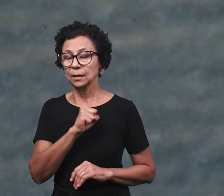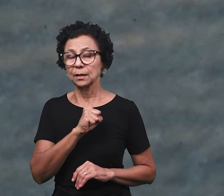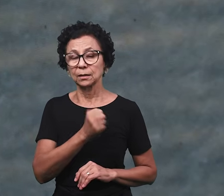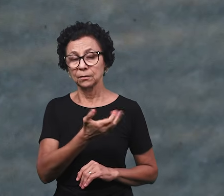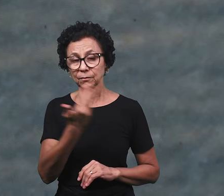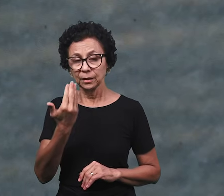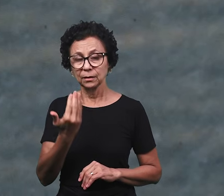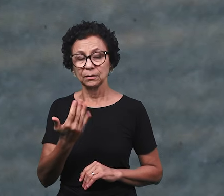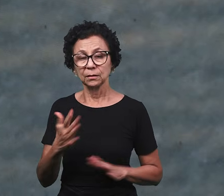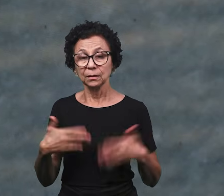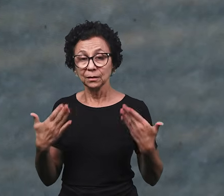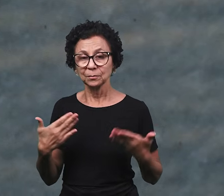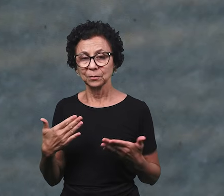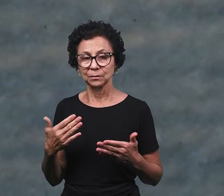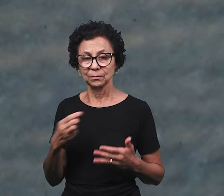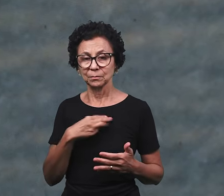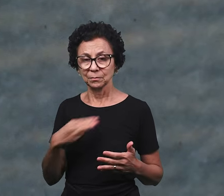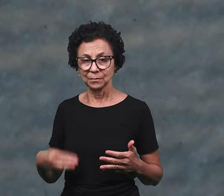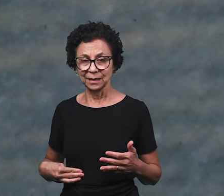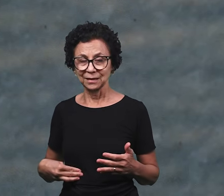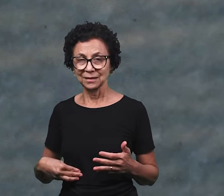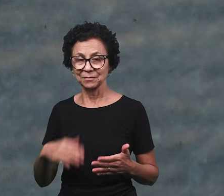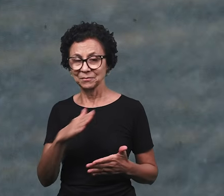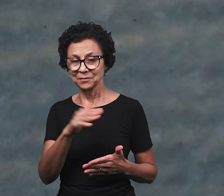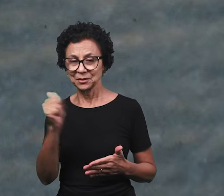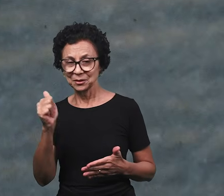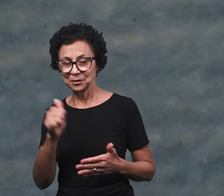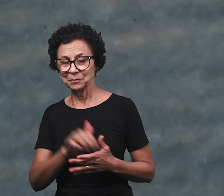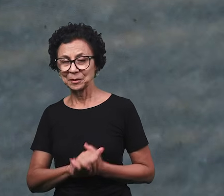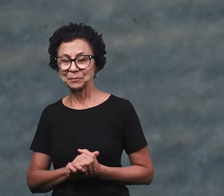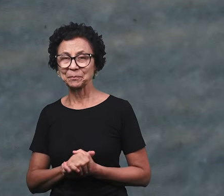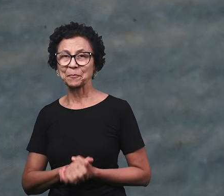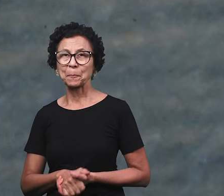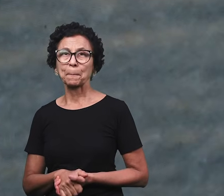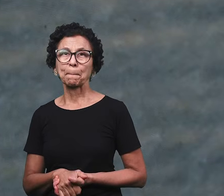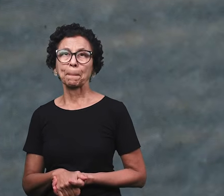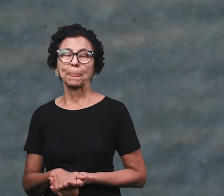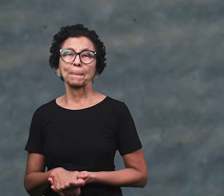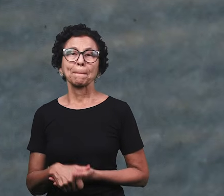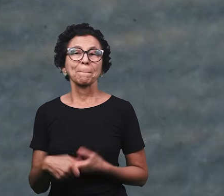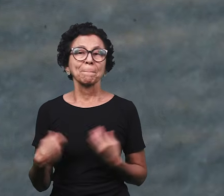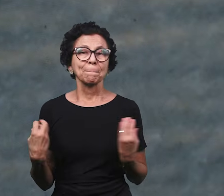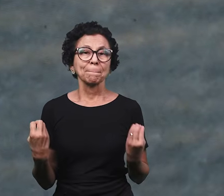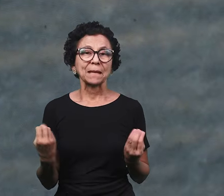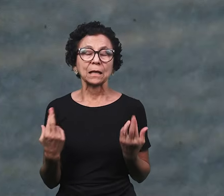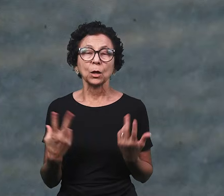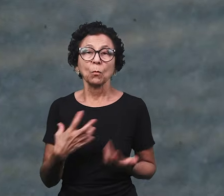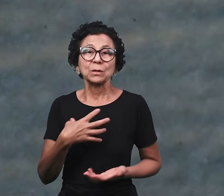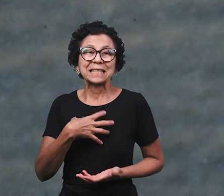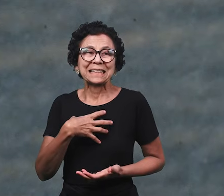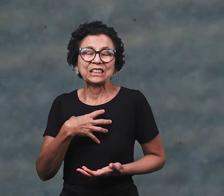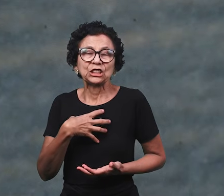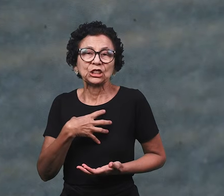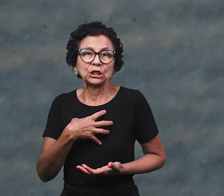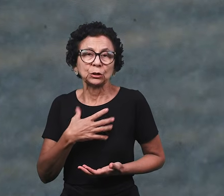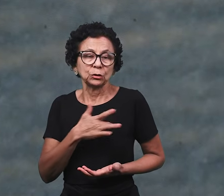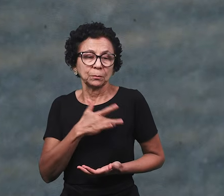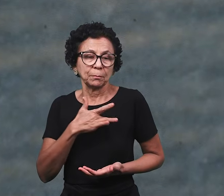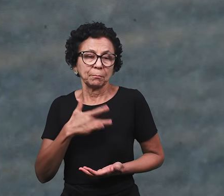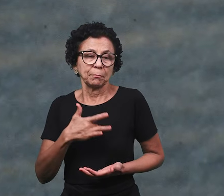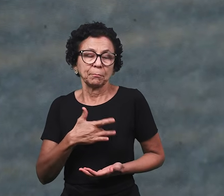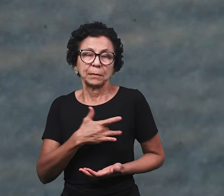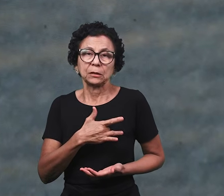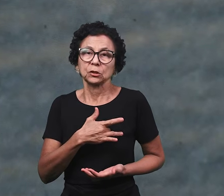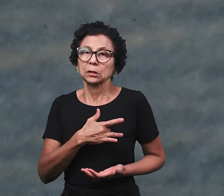de Deus, ele se manifesta não no sentido humano, no amor carnal, mas ele se manifesta a